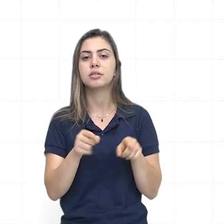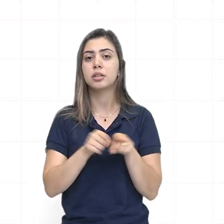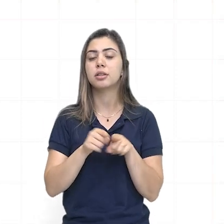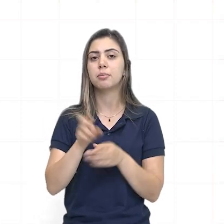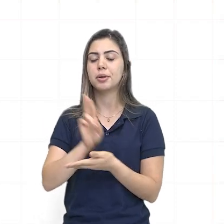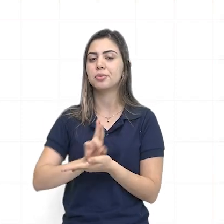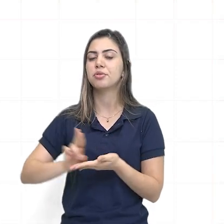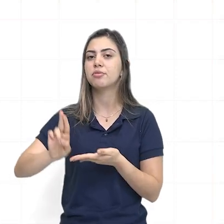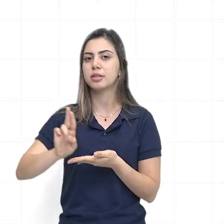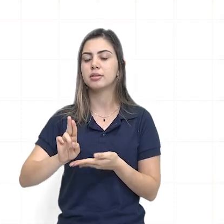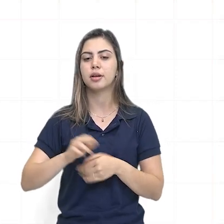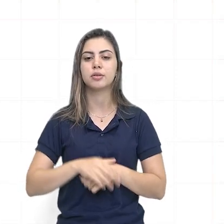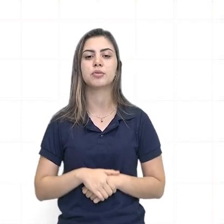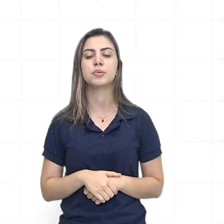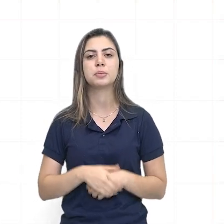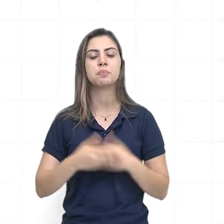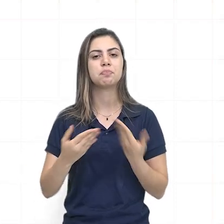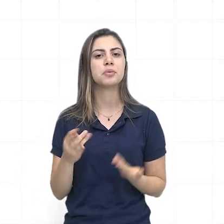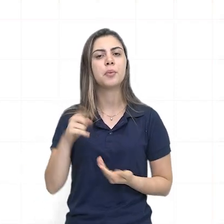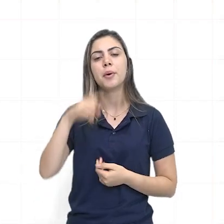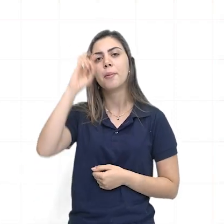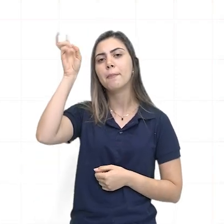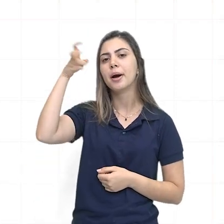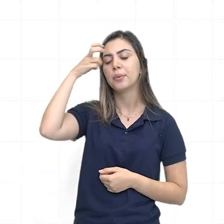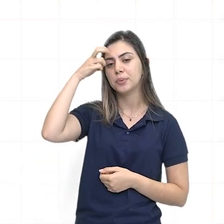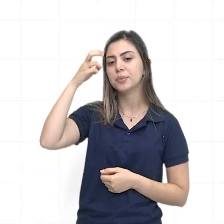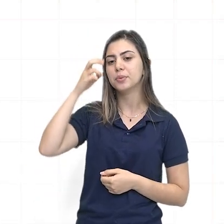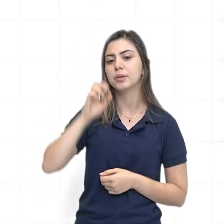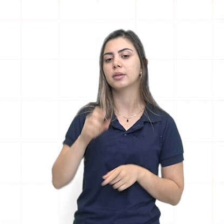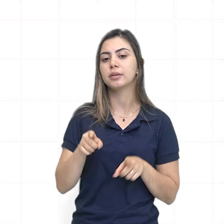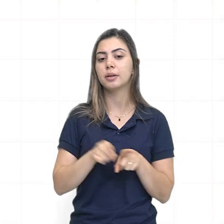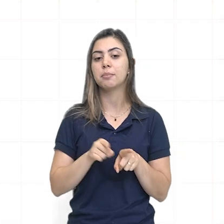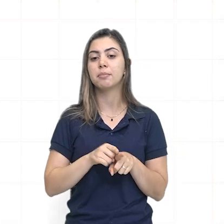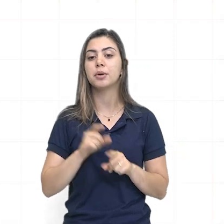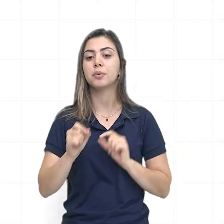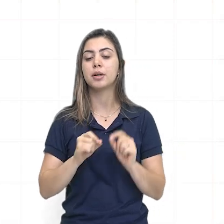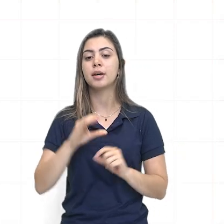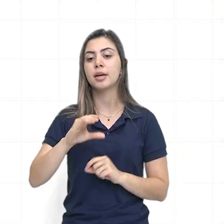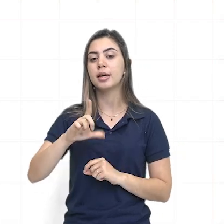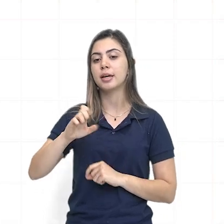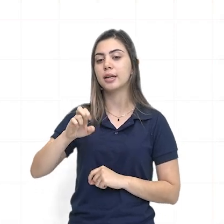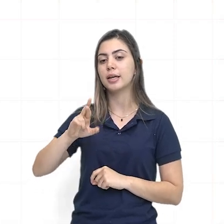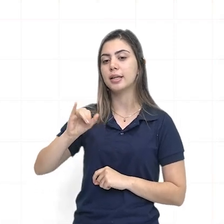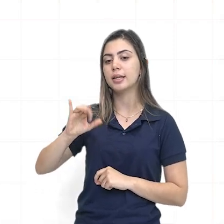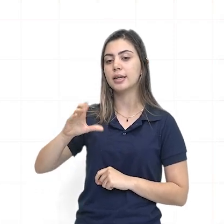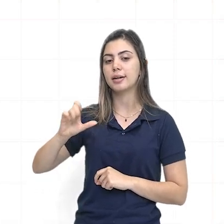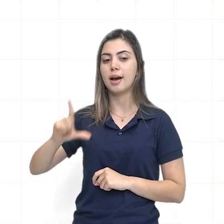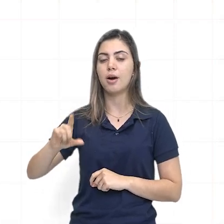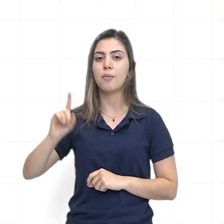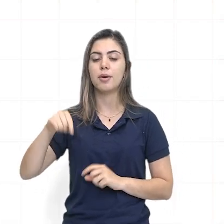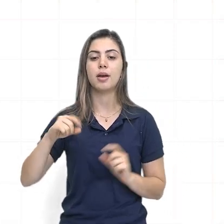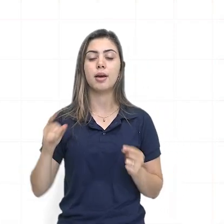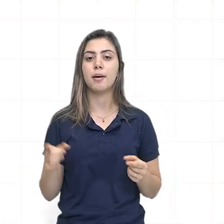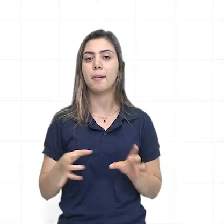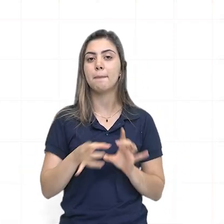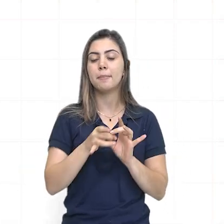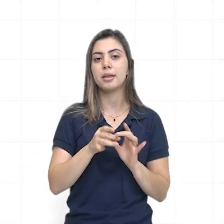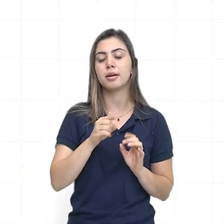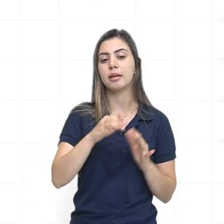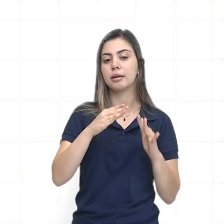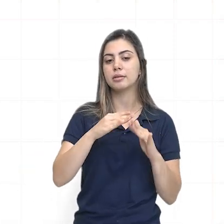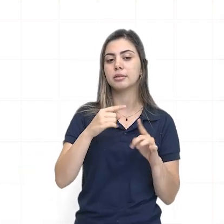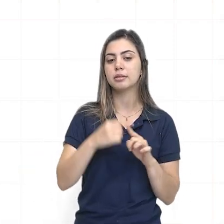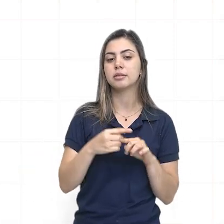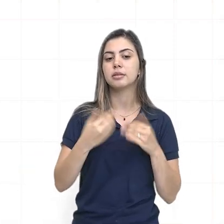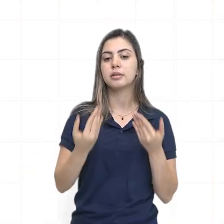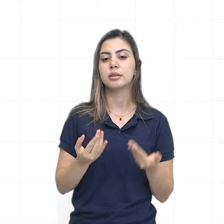universidades. Essa forma de cultura, também conhecida como uma cultura clerical, né, ligada ao clero, ela era